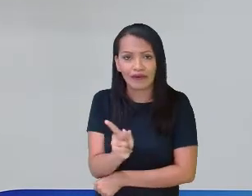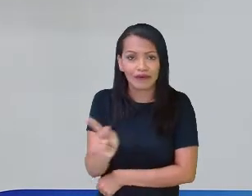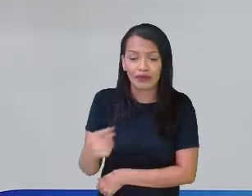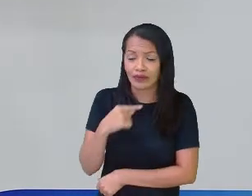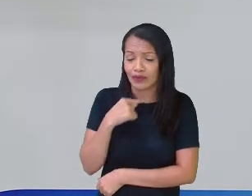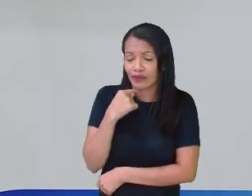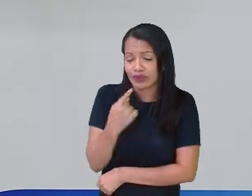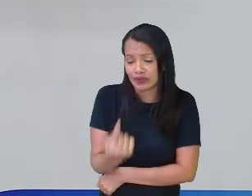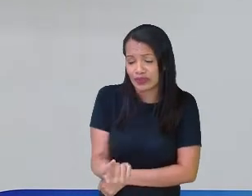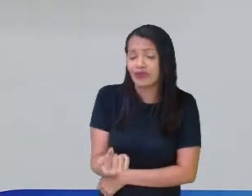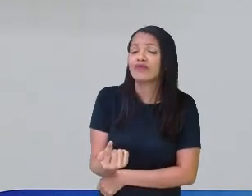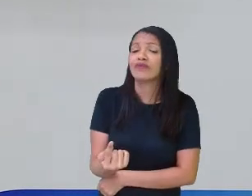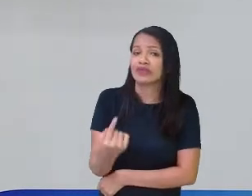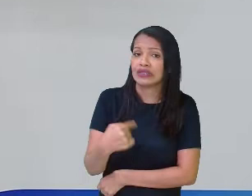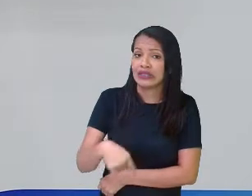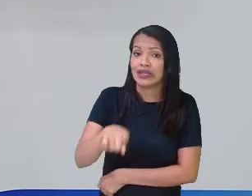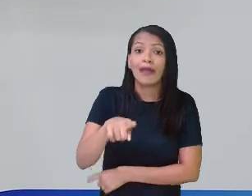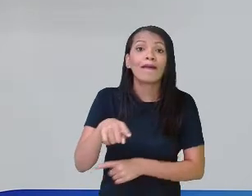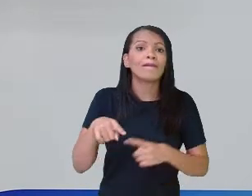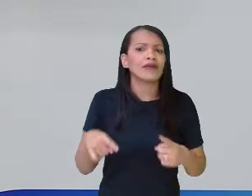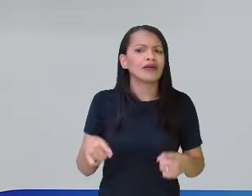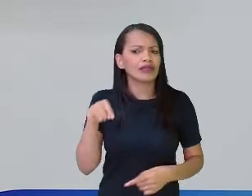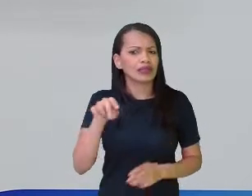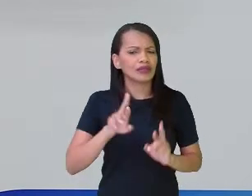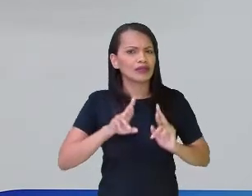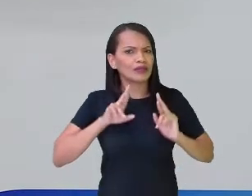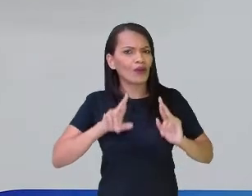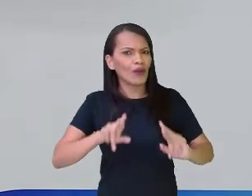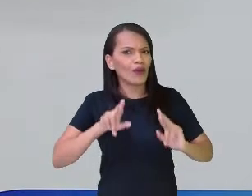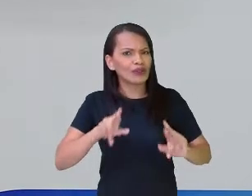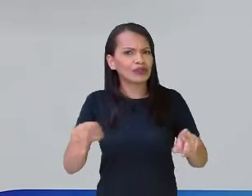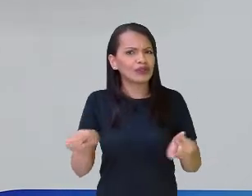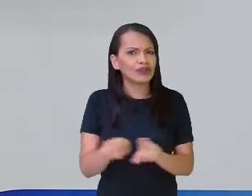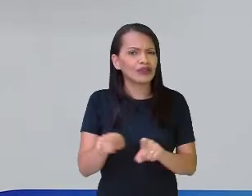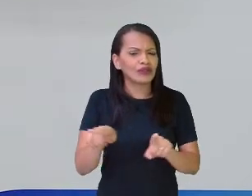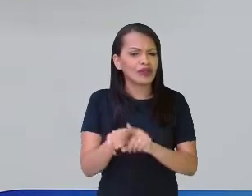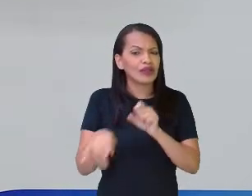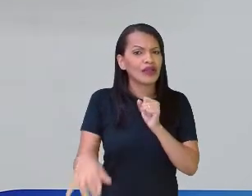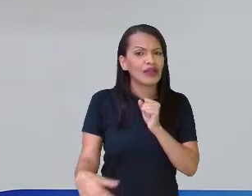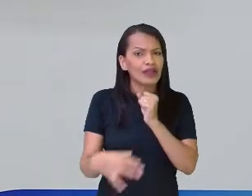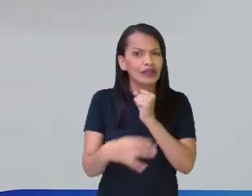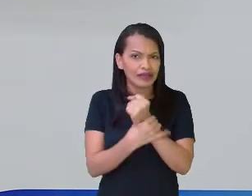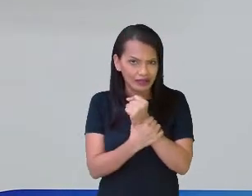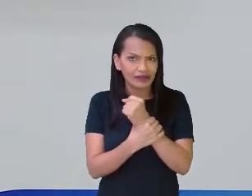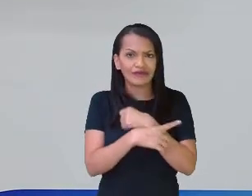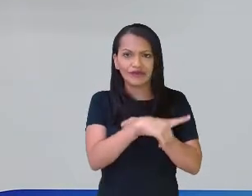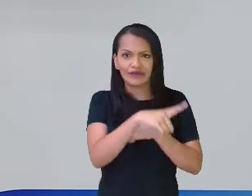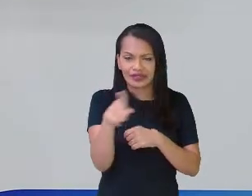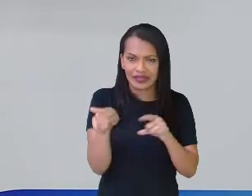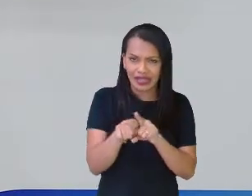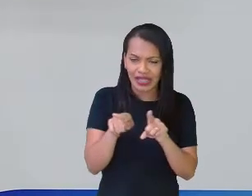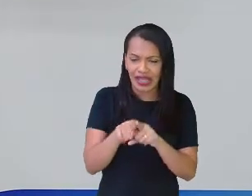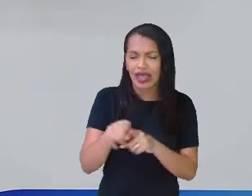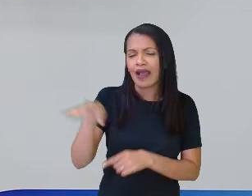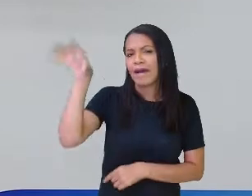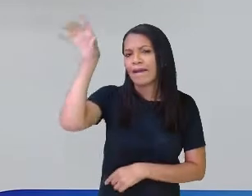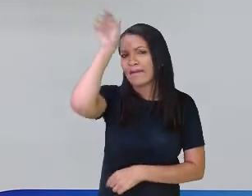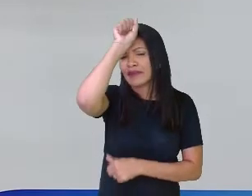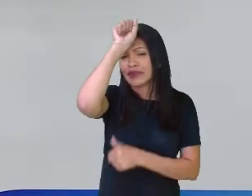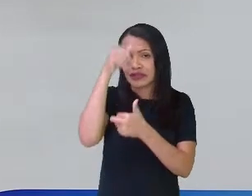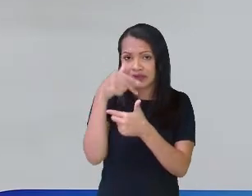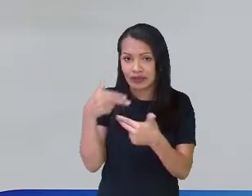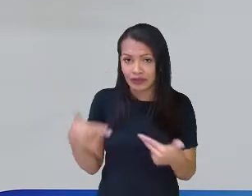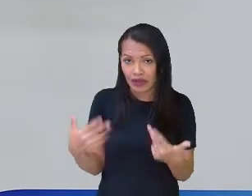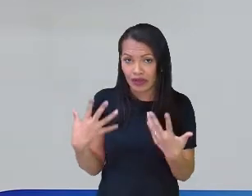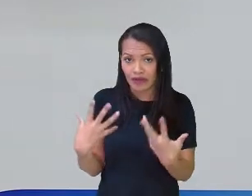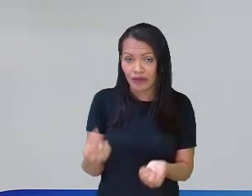conseguiu ir, mas está aqui para garantir que vocês aprendam muitas coisas, beleza? Vamos começar